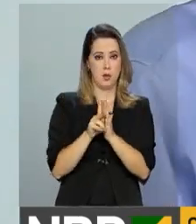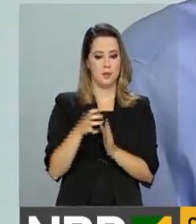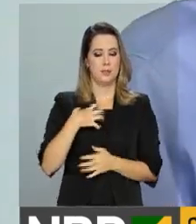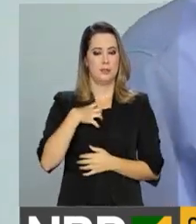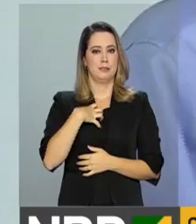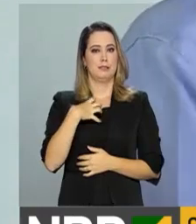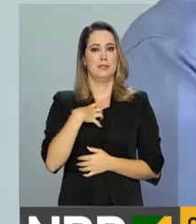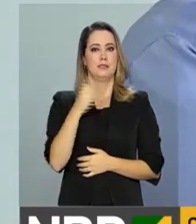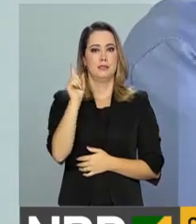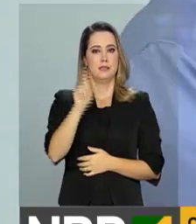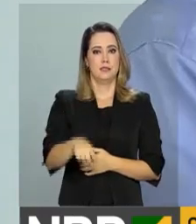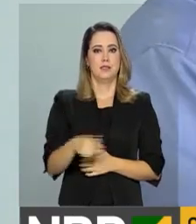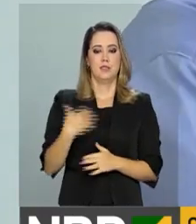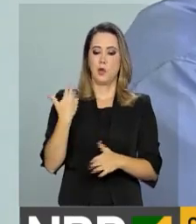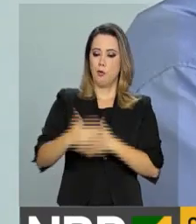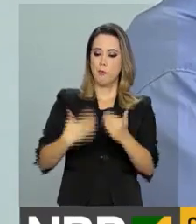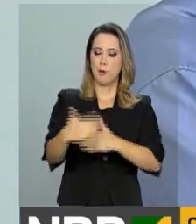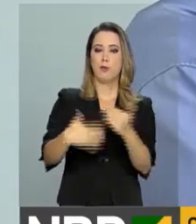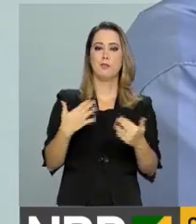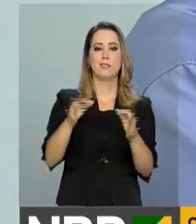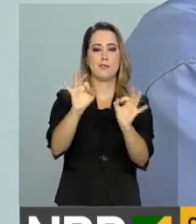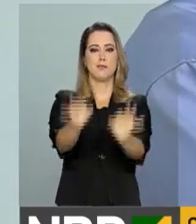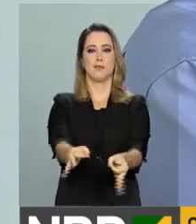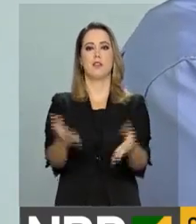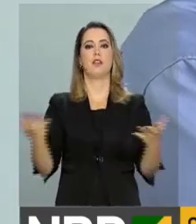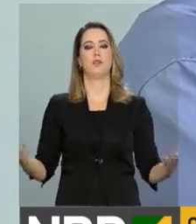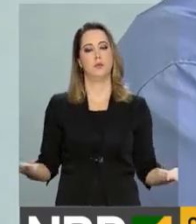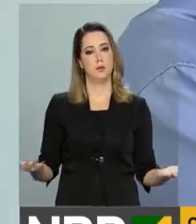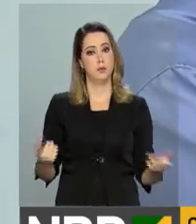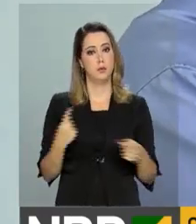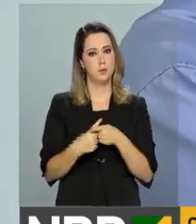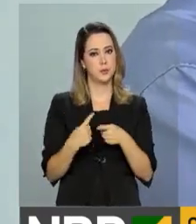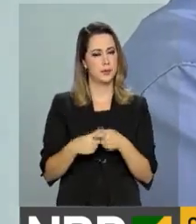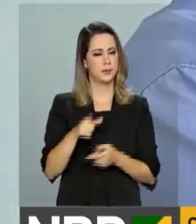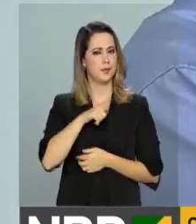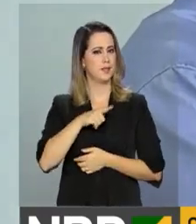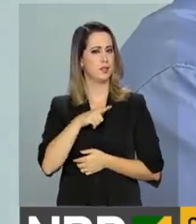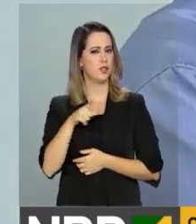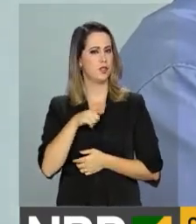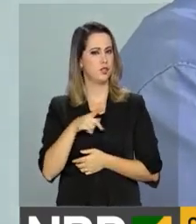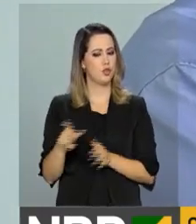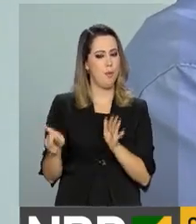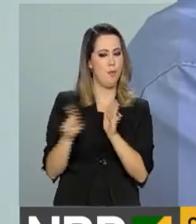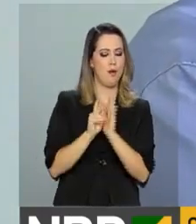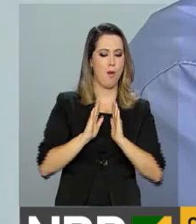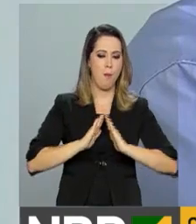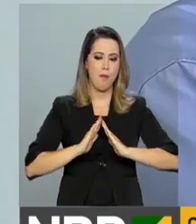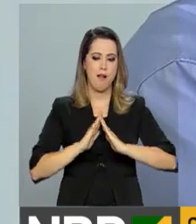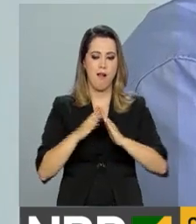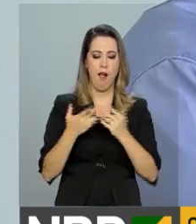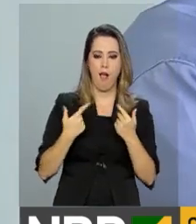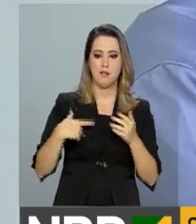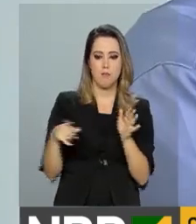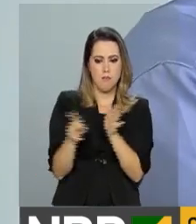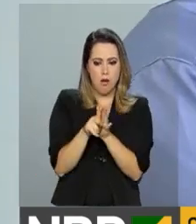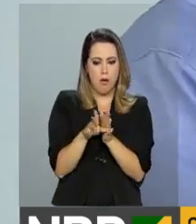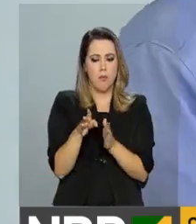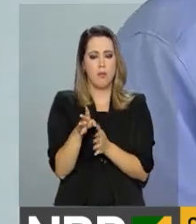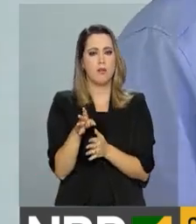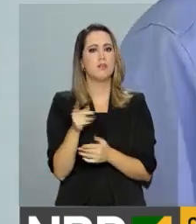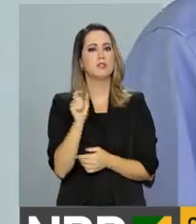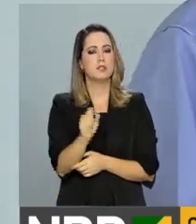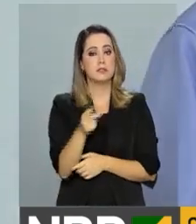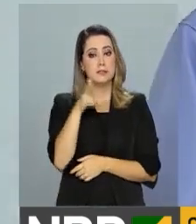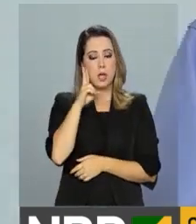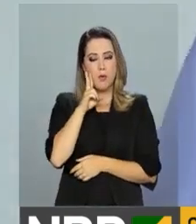tinha é que o progresso seria inevitável, porque você tinha o seu teto, tinha o seu chão, e isto aqui, aqui